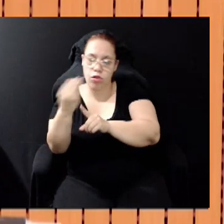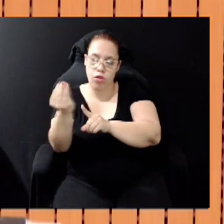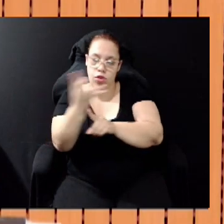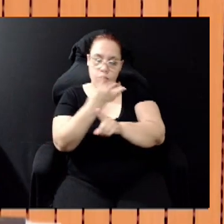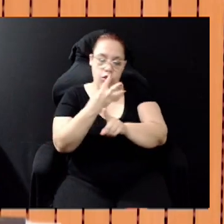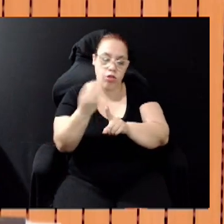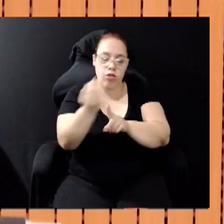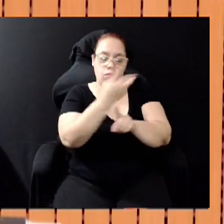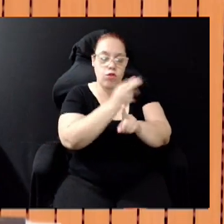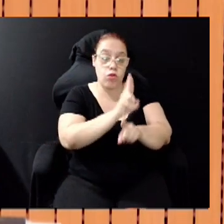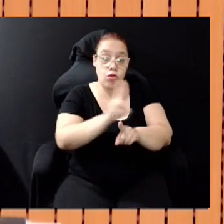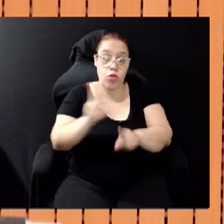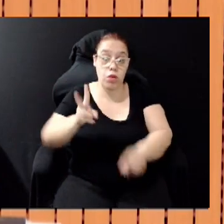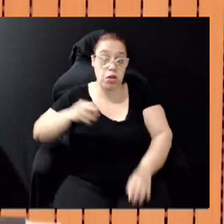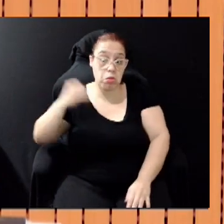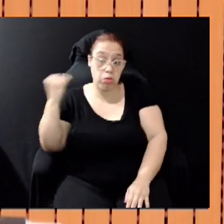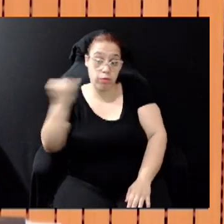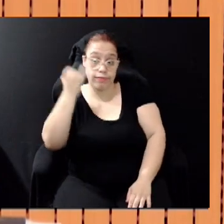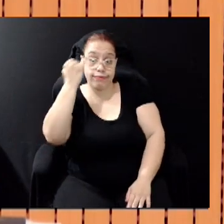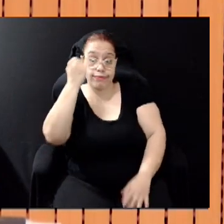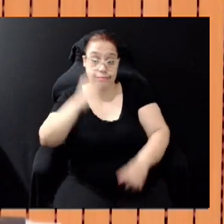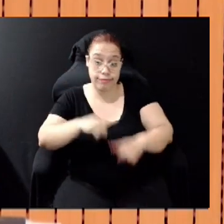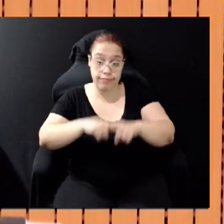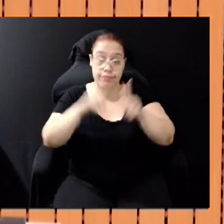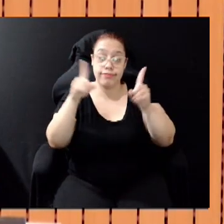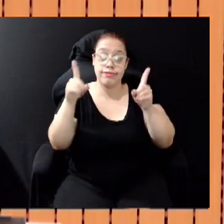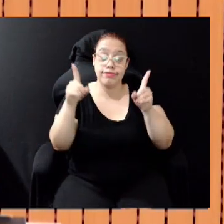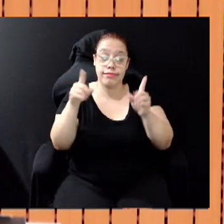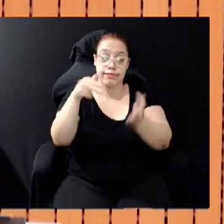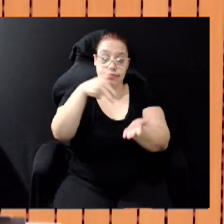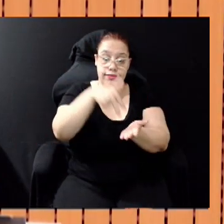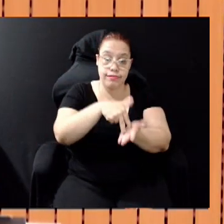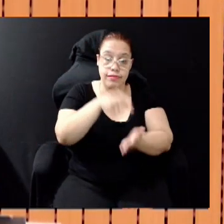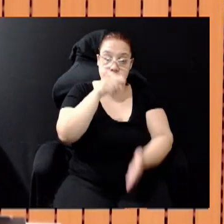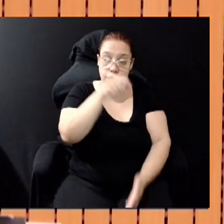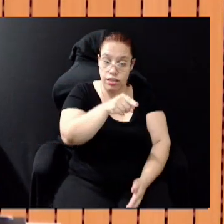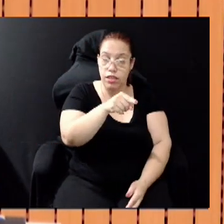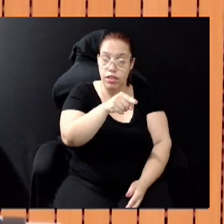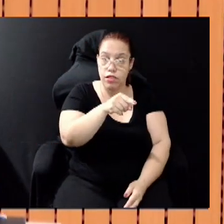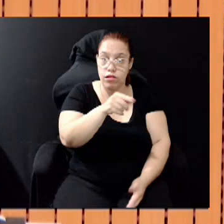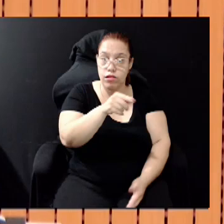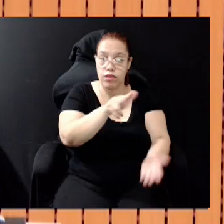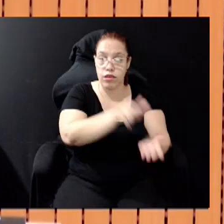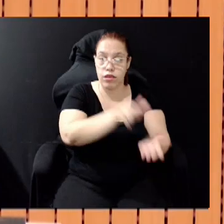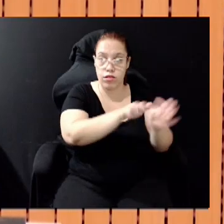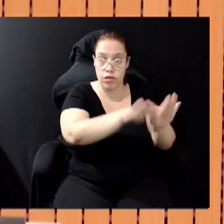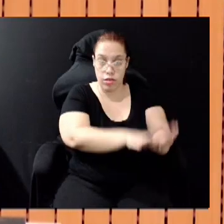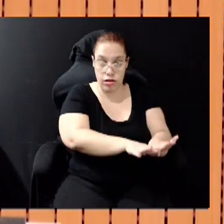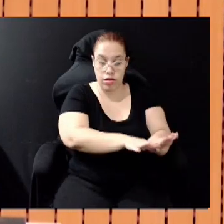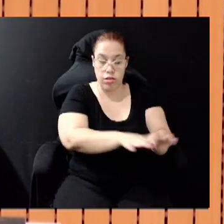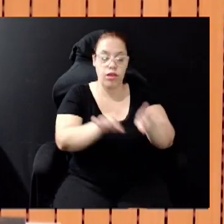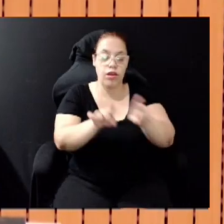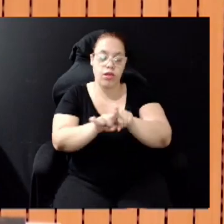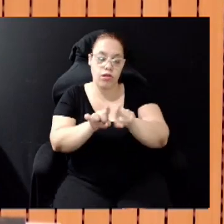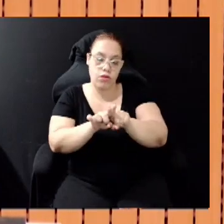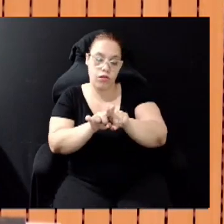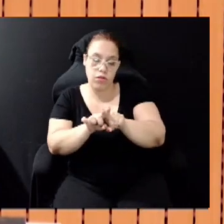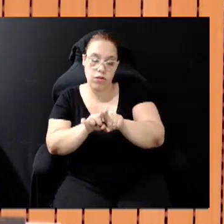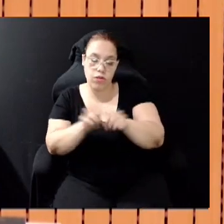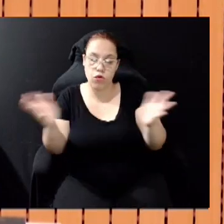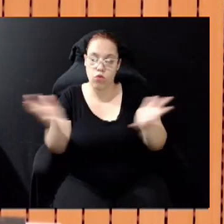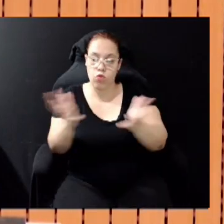renomados, mas também pelas pessoas que estão ali enterradas. E também pode ser uma forma de estimular